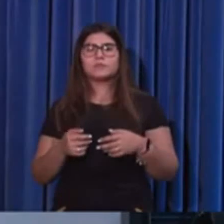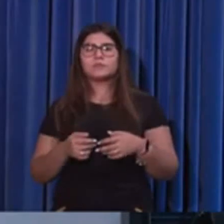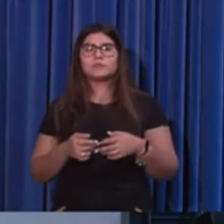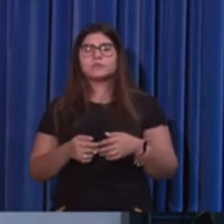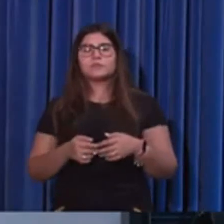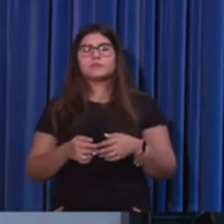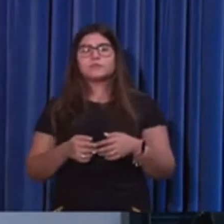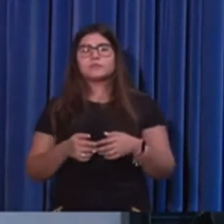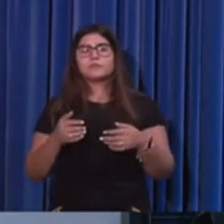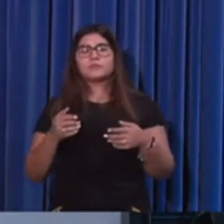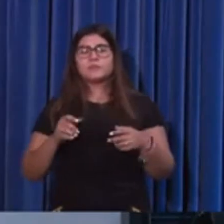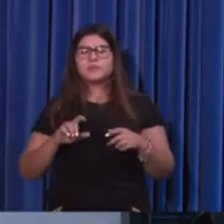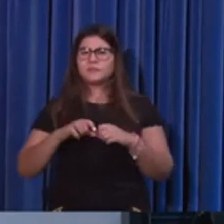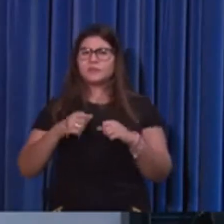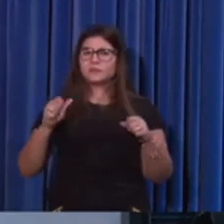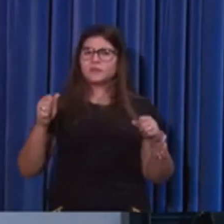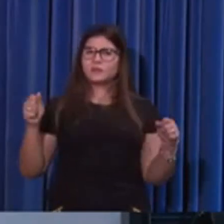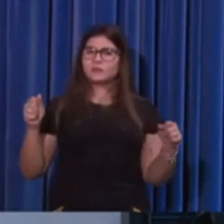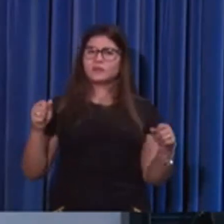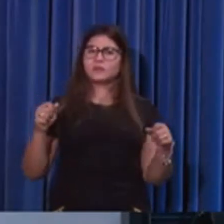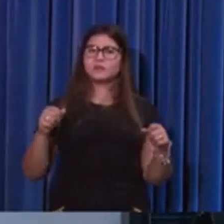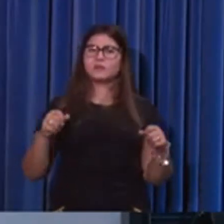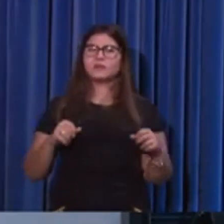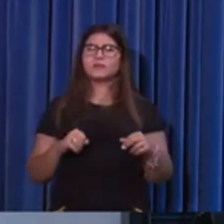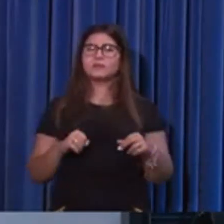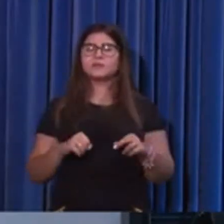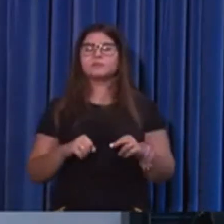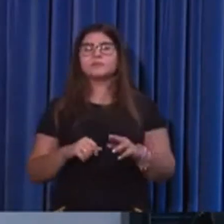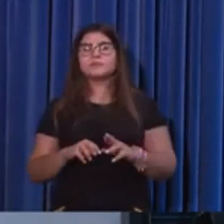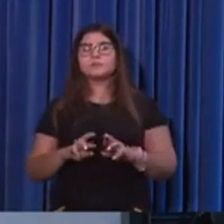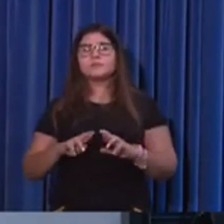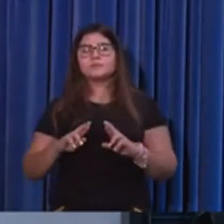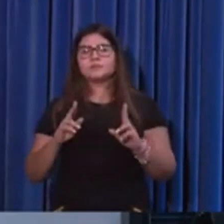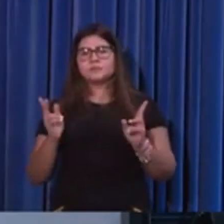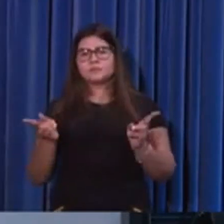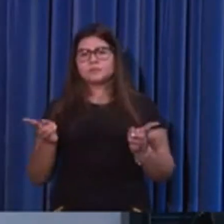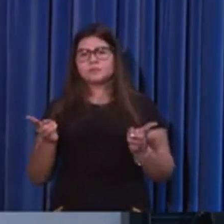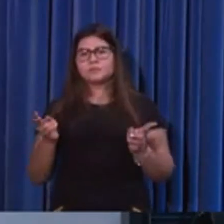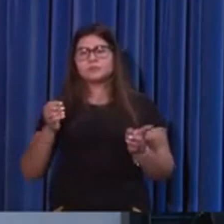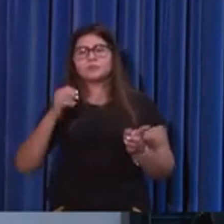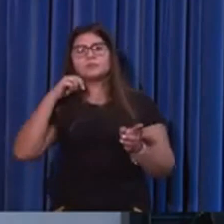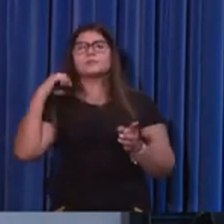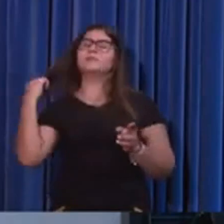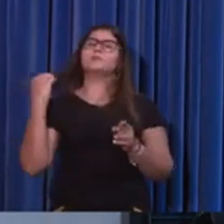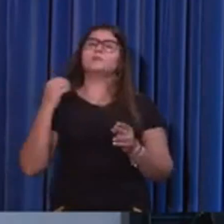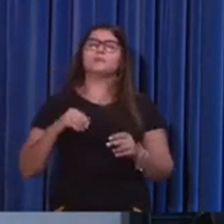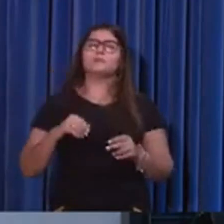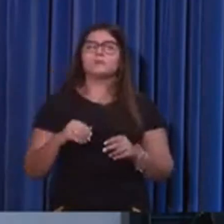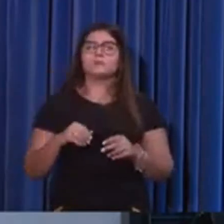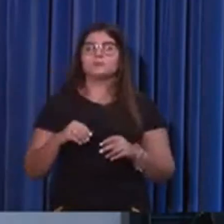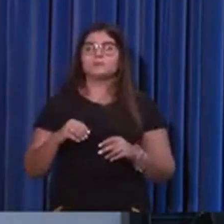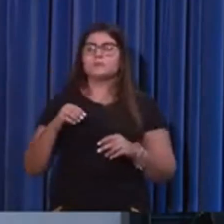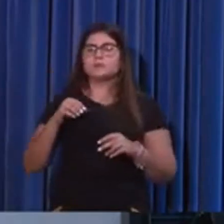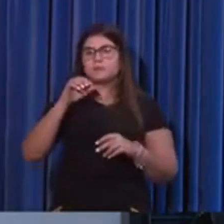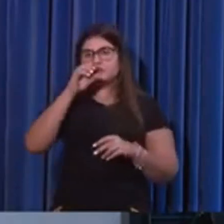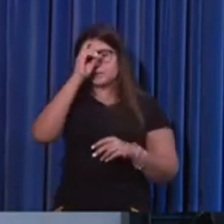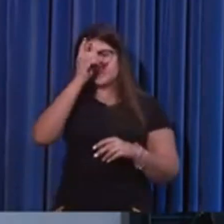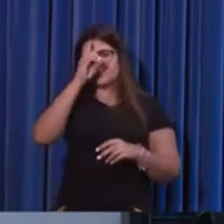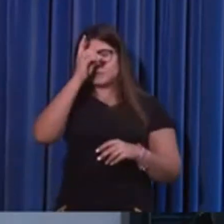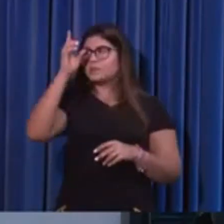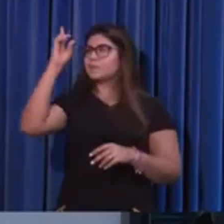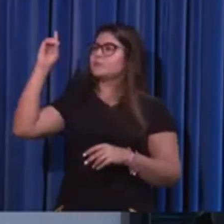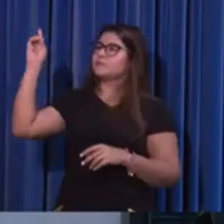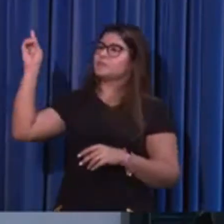relativização dos princípios da palavra de Deus em favor de preferências pessoais quanto à maneira